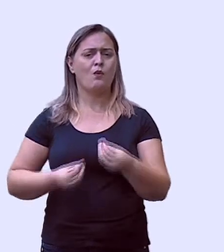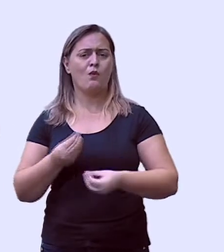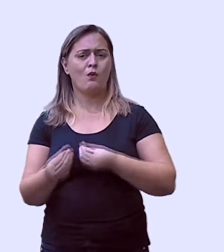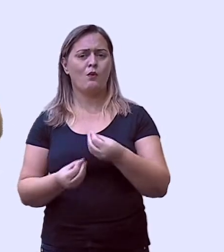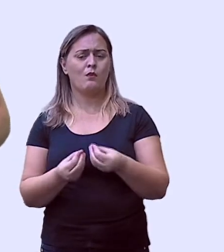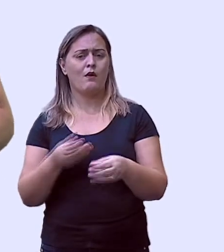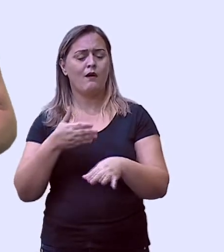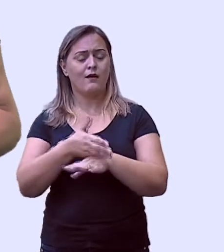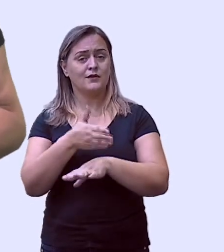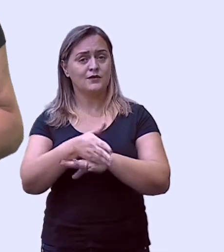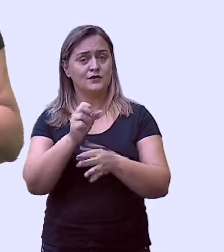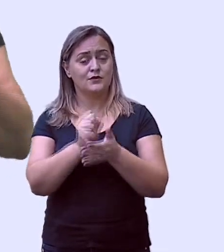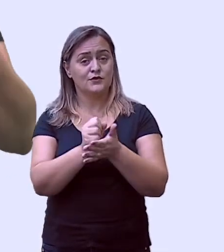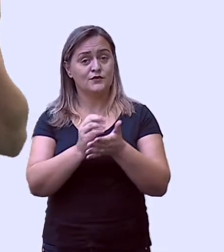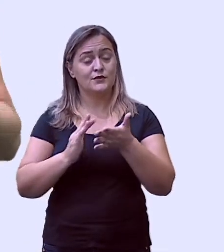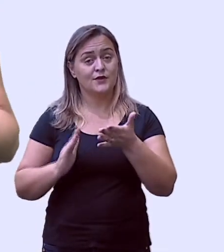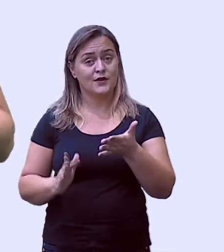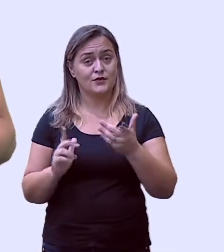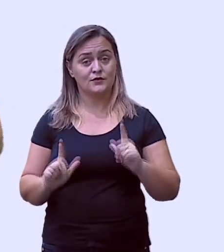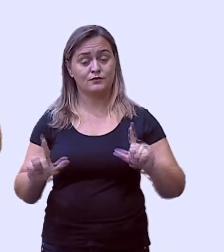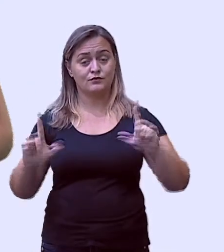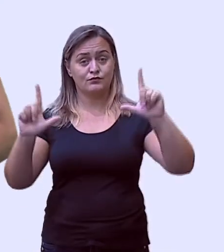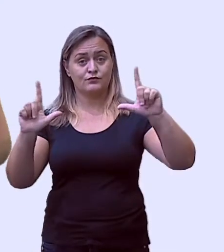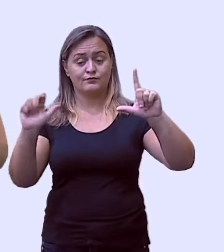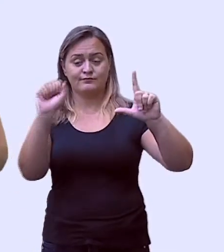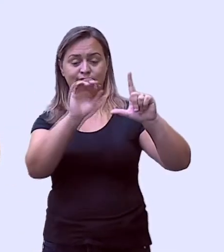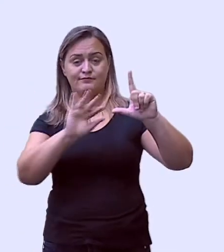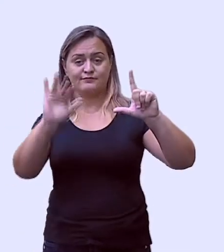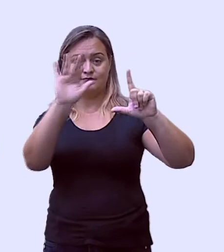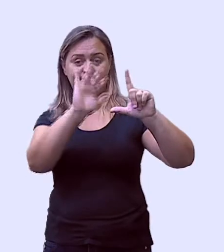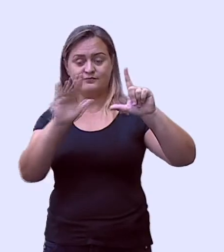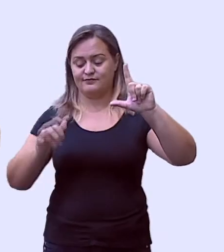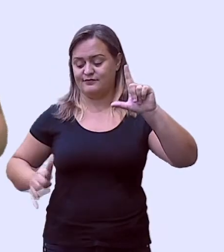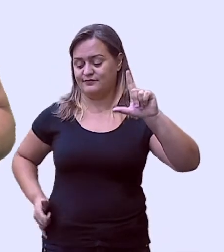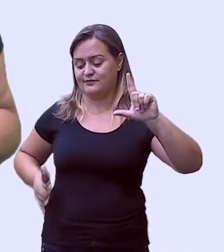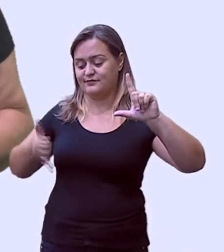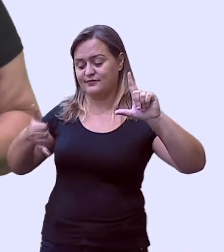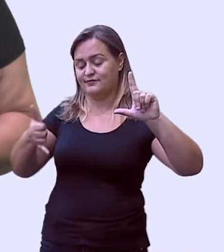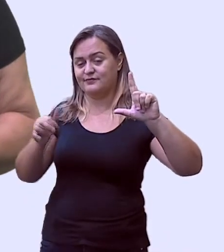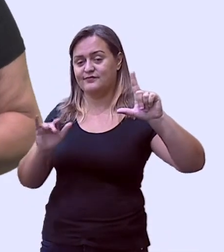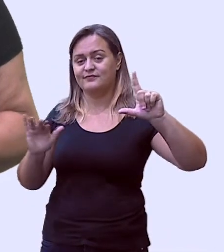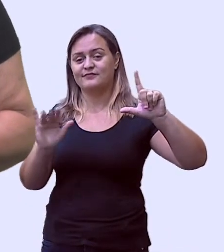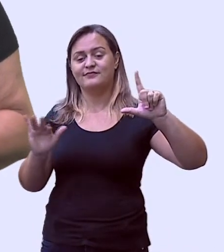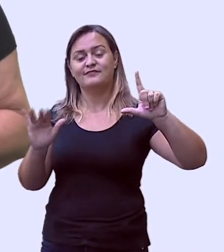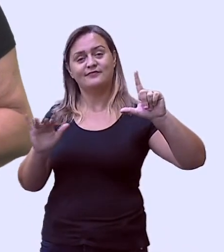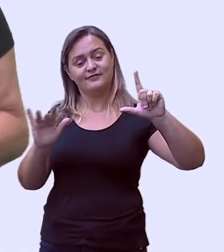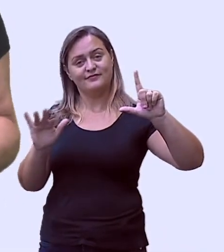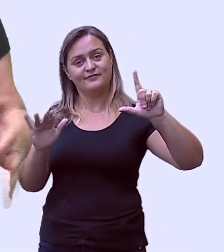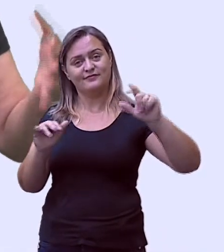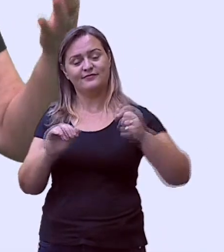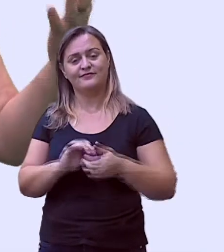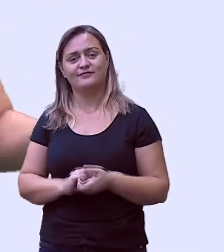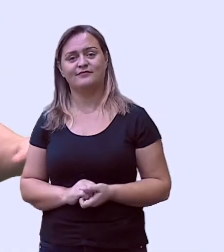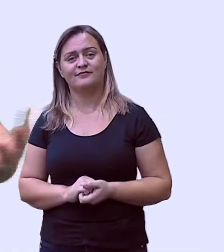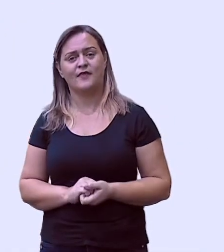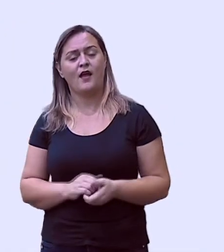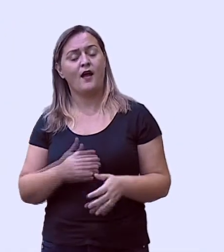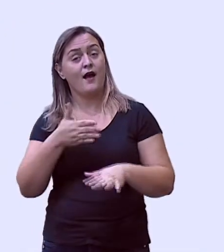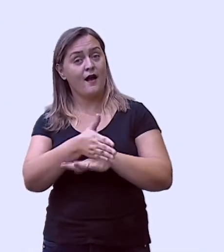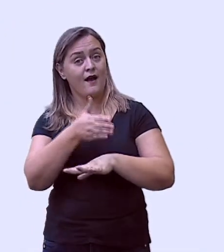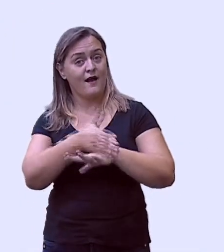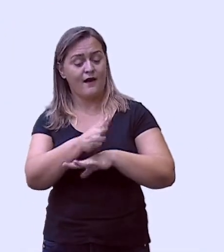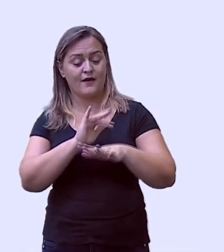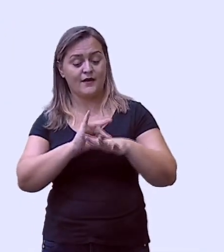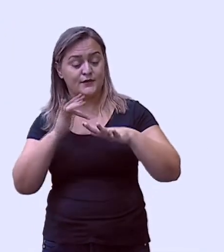plataforma SMED-GV, apontando a câmera do seu celular na imagem que aparece no canto da nossa tela. Acesse